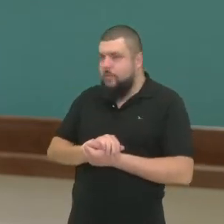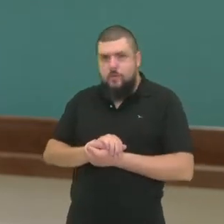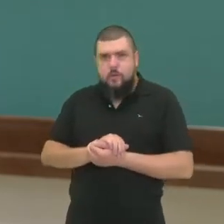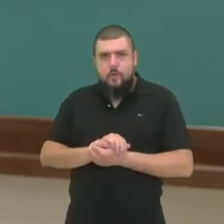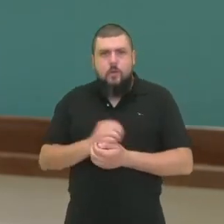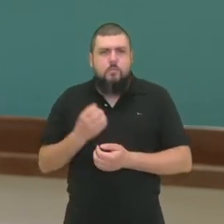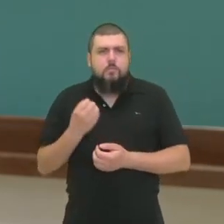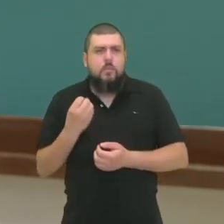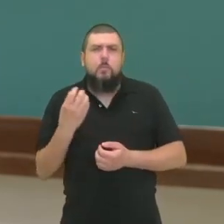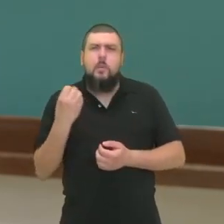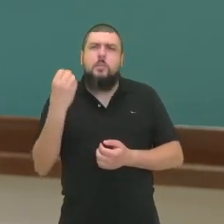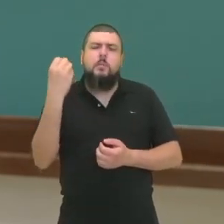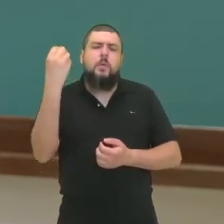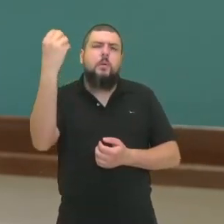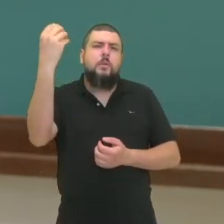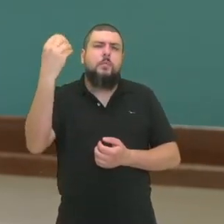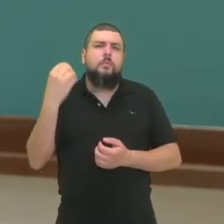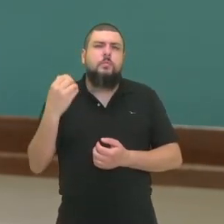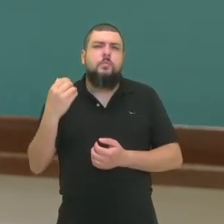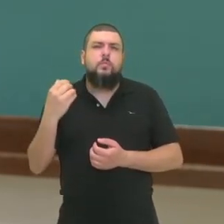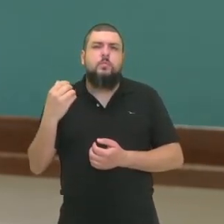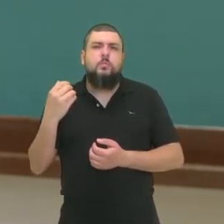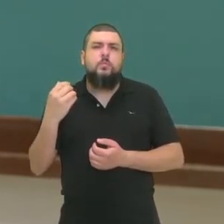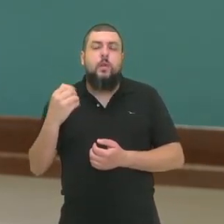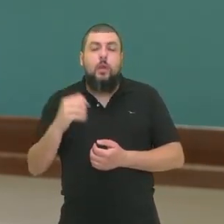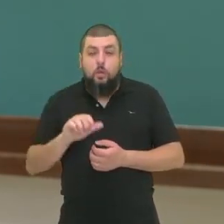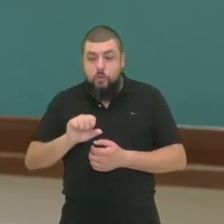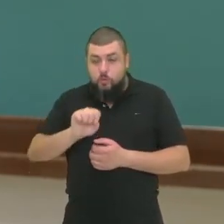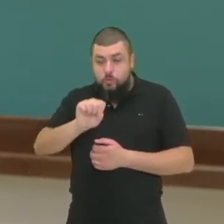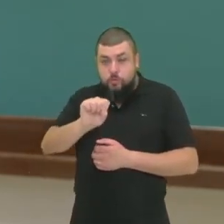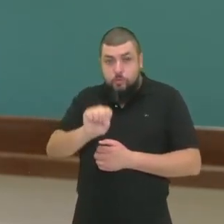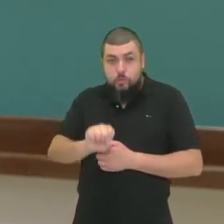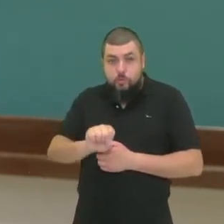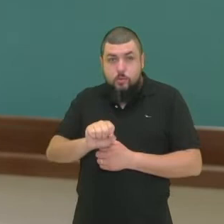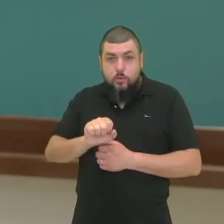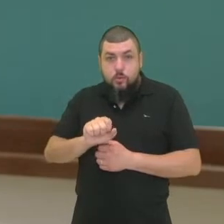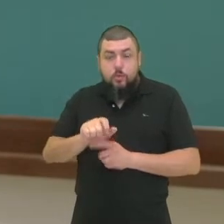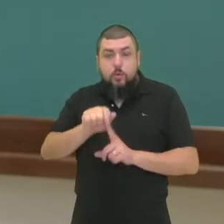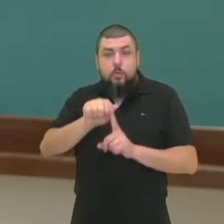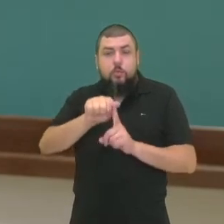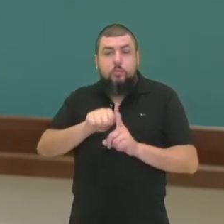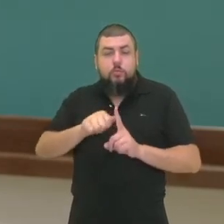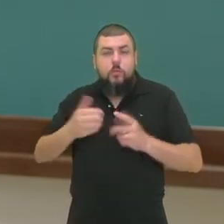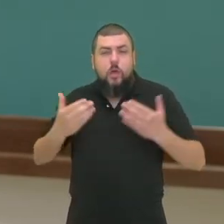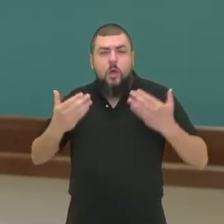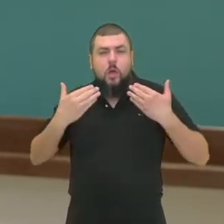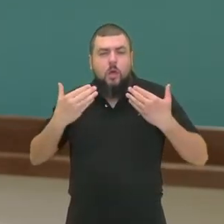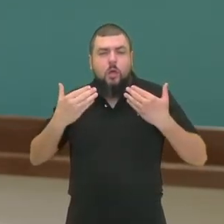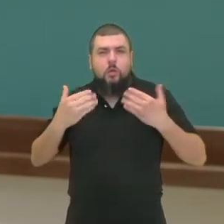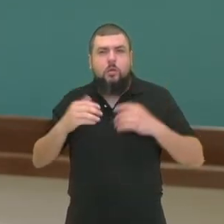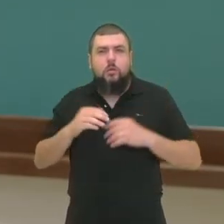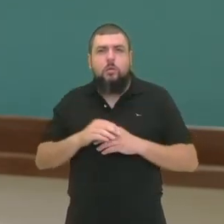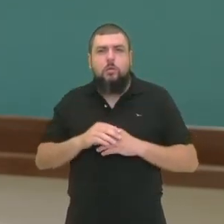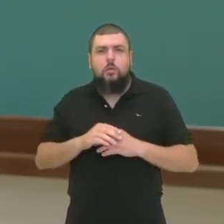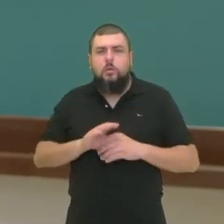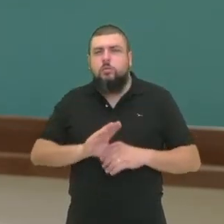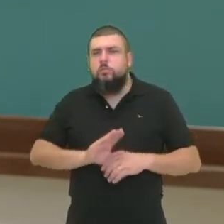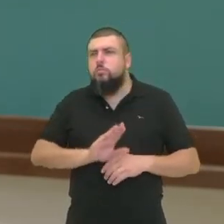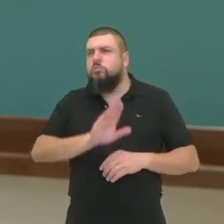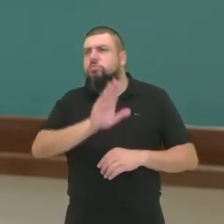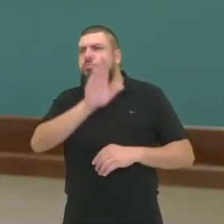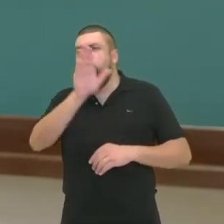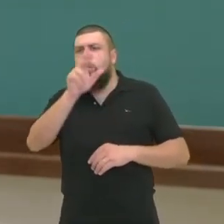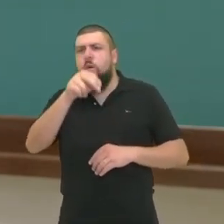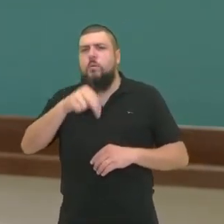E o que aconteceu quando você saiu daqui, ó, em pleno verão, e foi aqui, ó, para o norte, que está em amarelo, aqui a